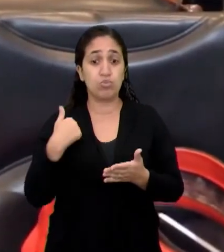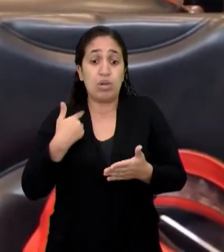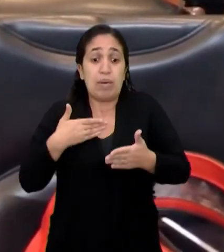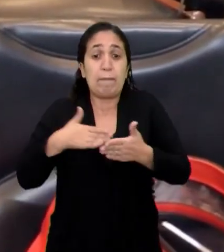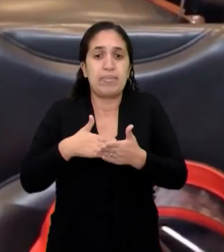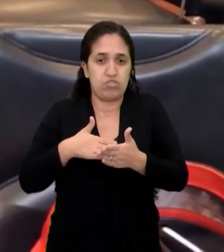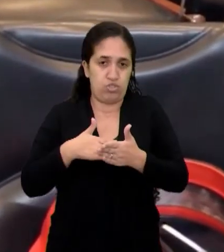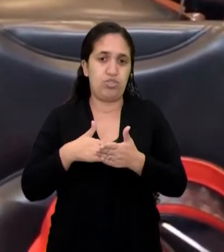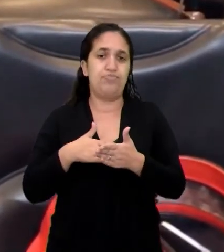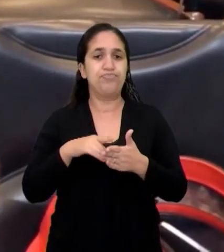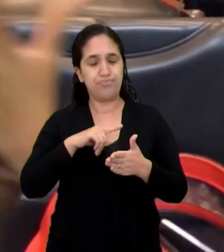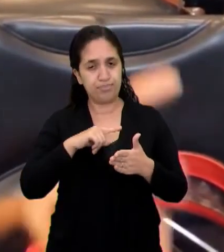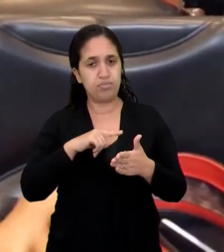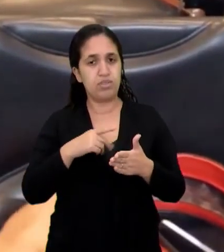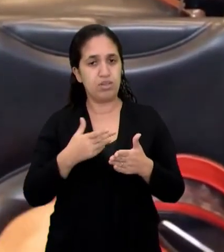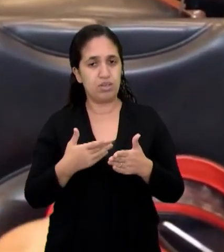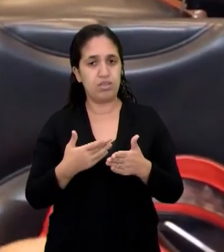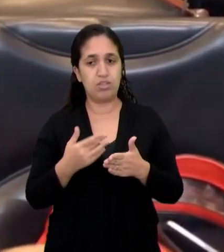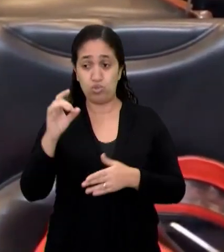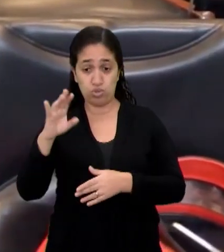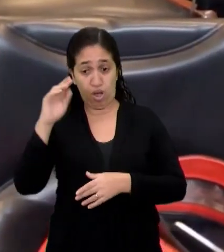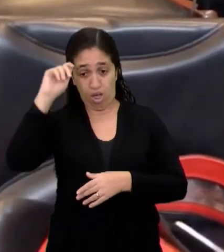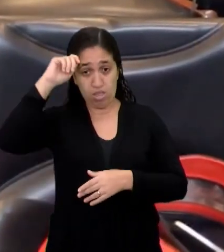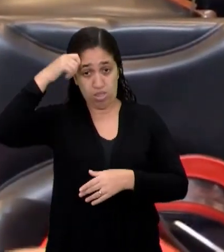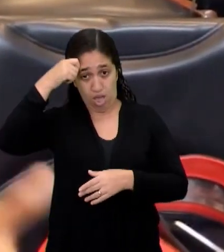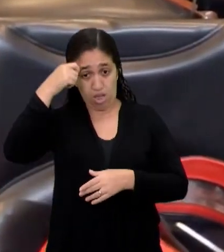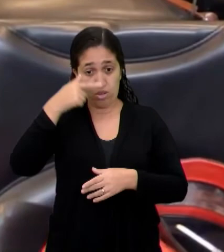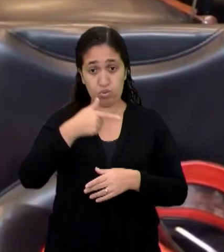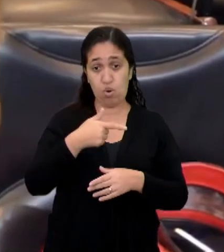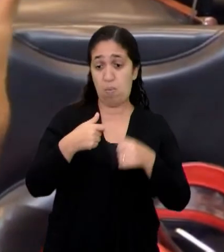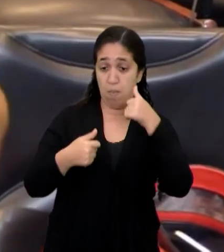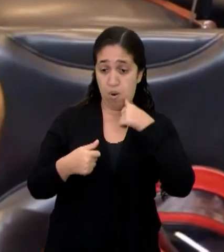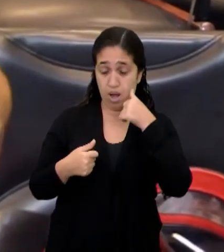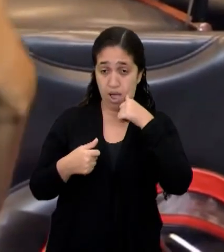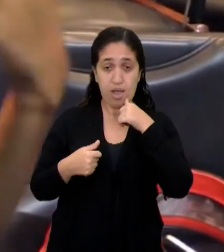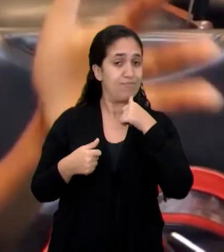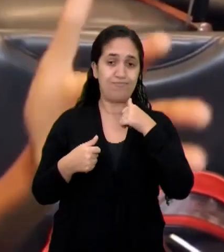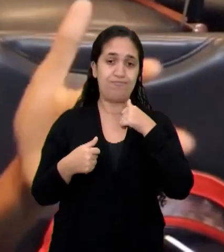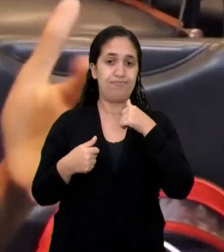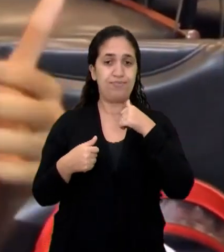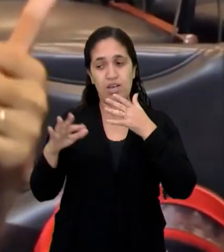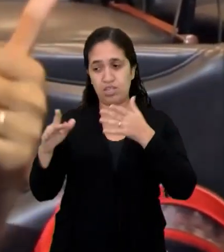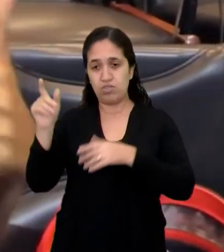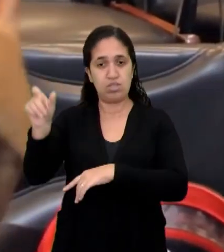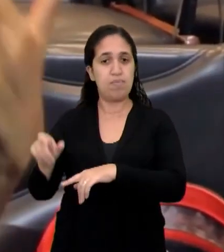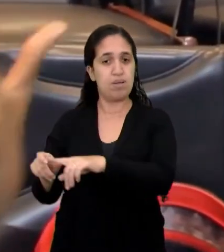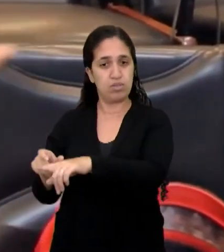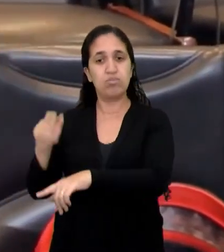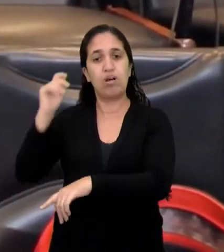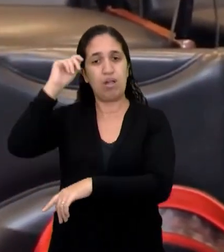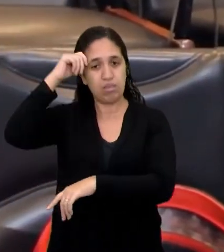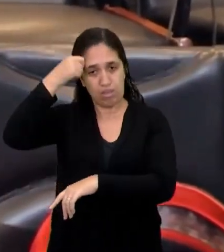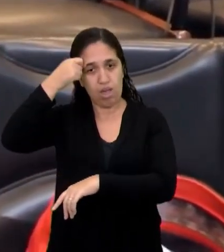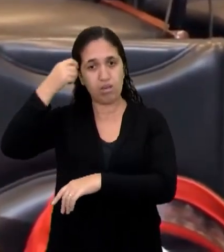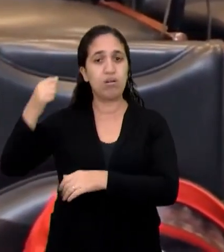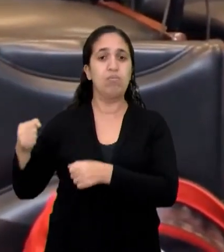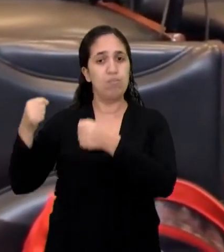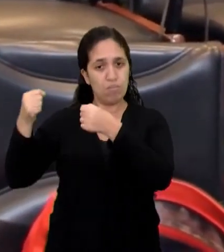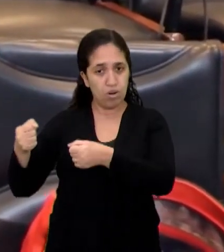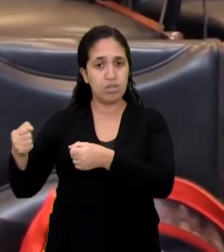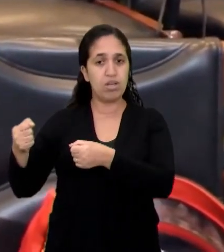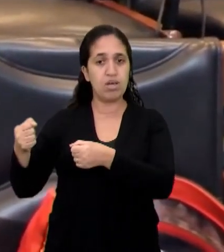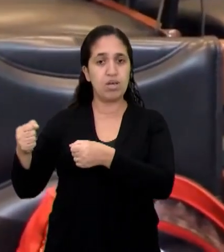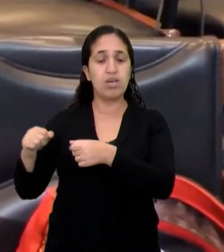tem um limite. No sentido de que não basta ser negro como não basta ser mulher. Porque muitas vezes você tem uma pessoa negra ocupando um lugar de poder importante,